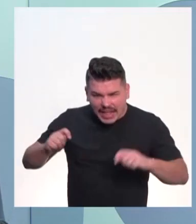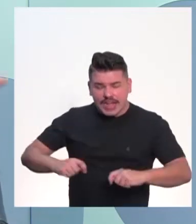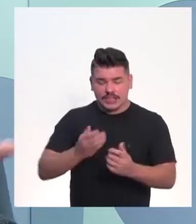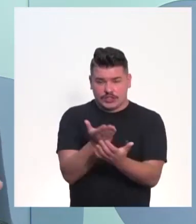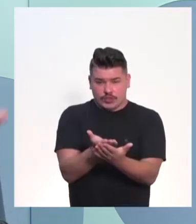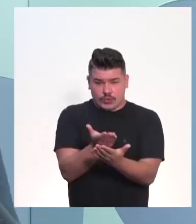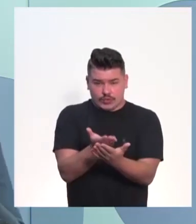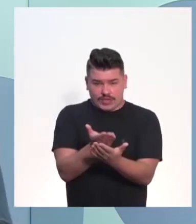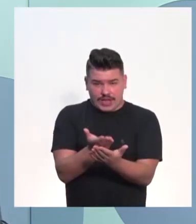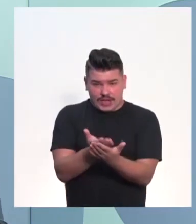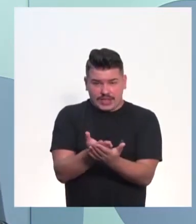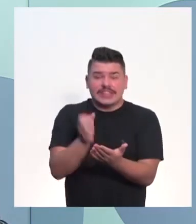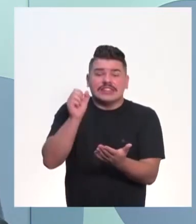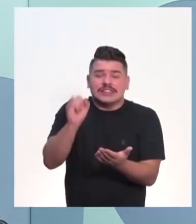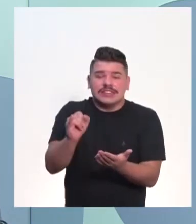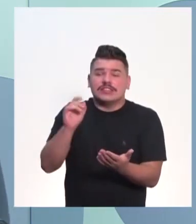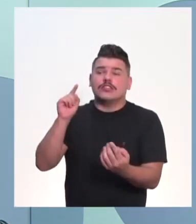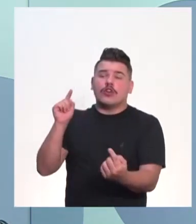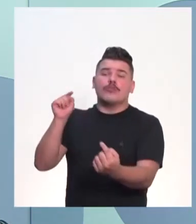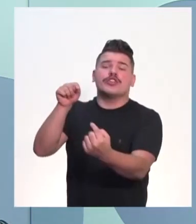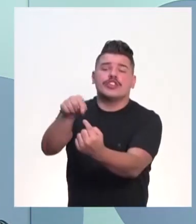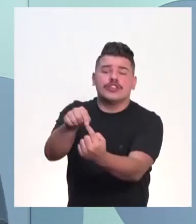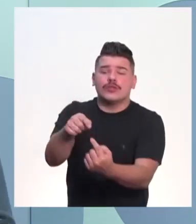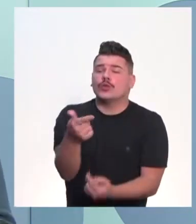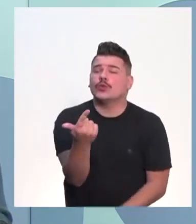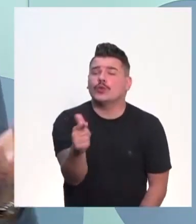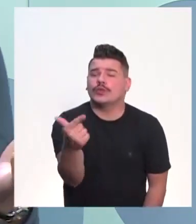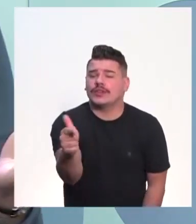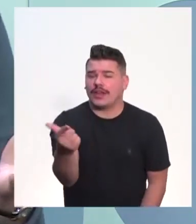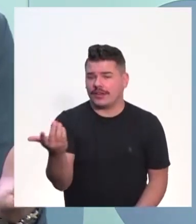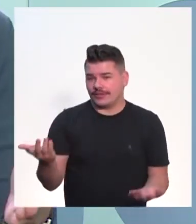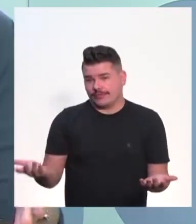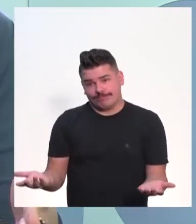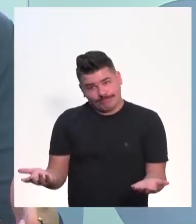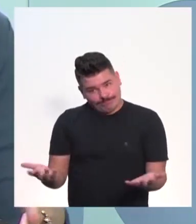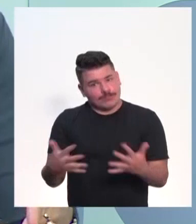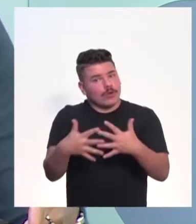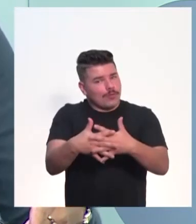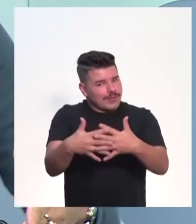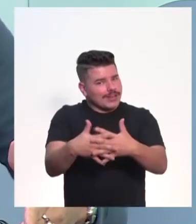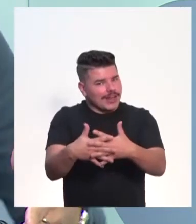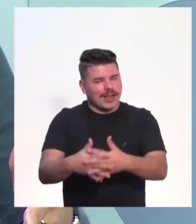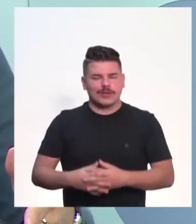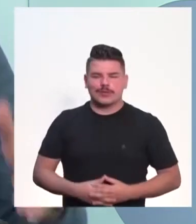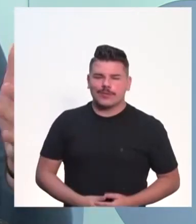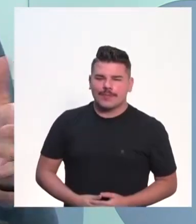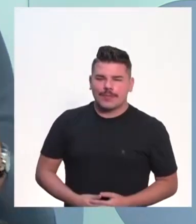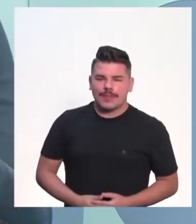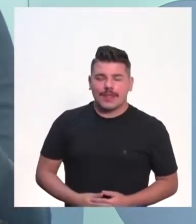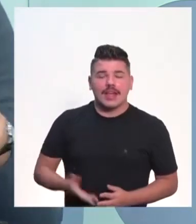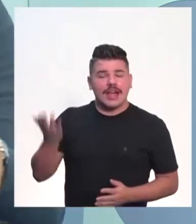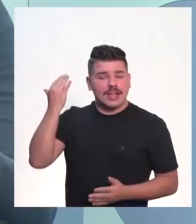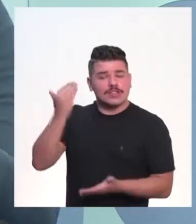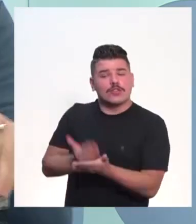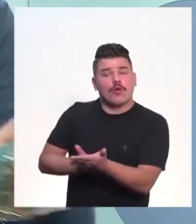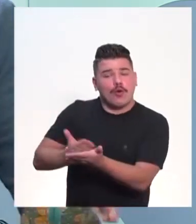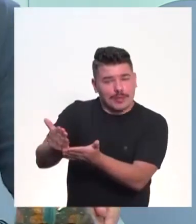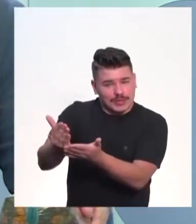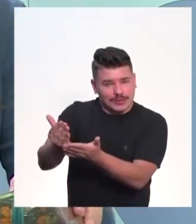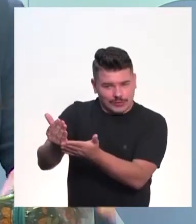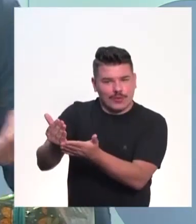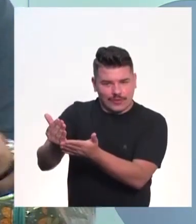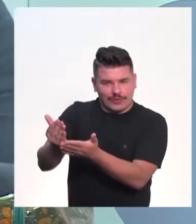ao certo o que a gente vai querer atingir no final. Quando a gente iniciou o ano letivo na escola, entregaram para a